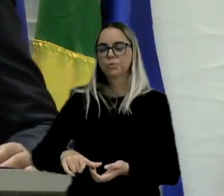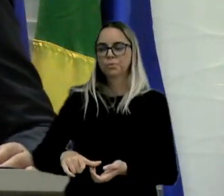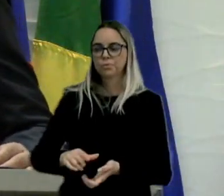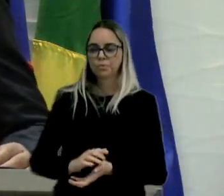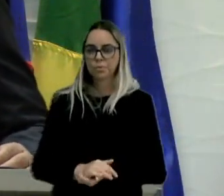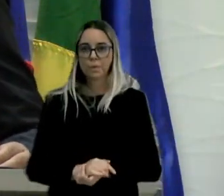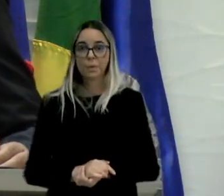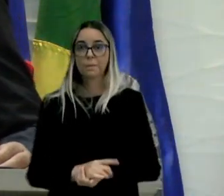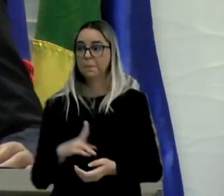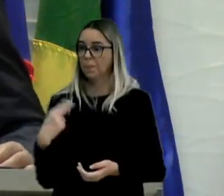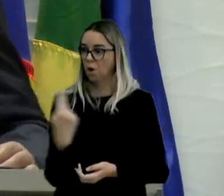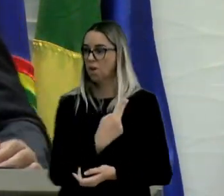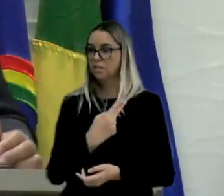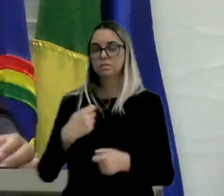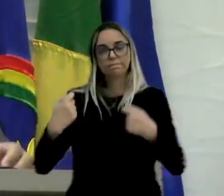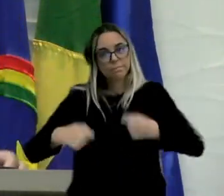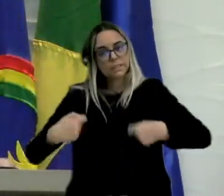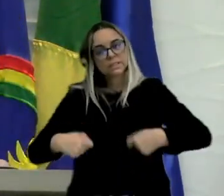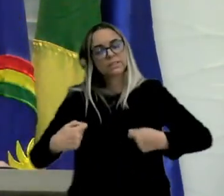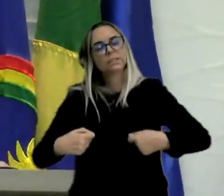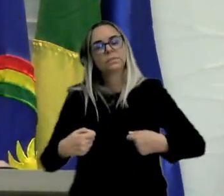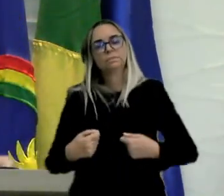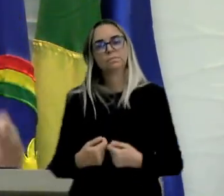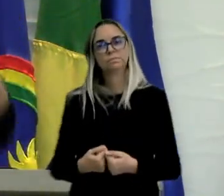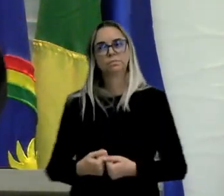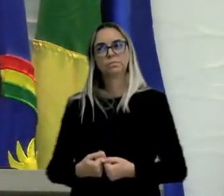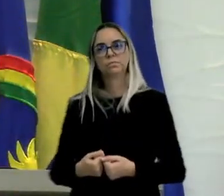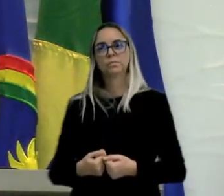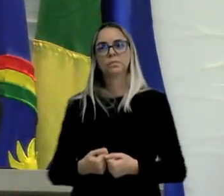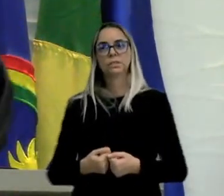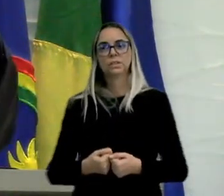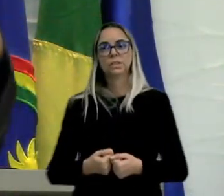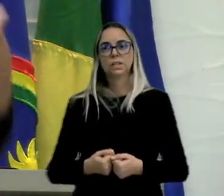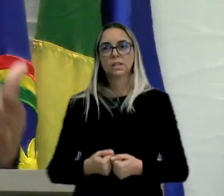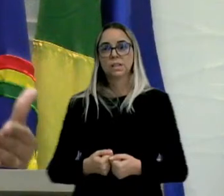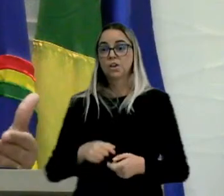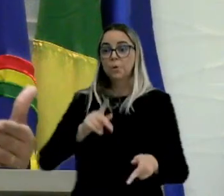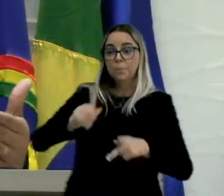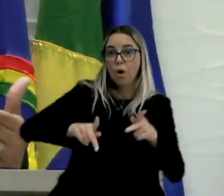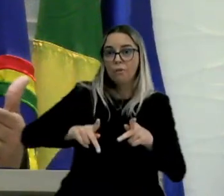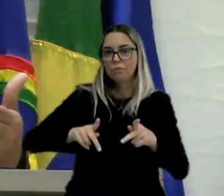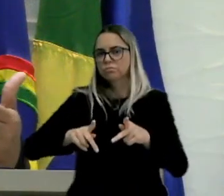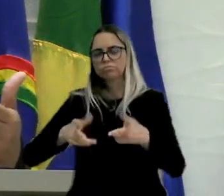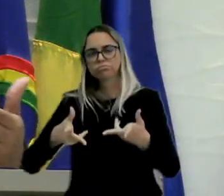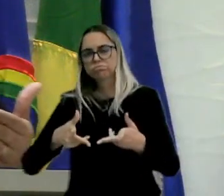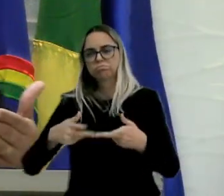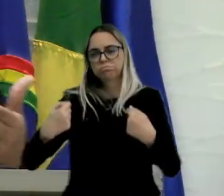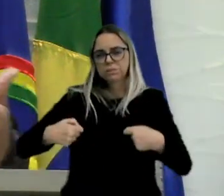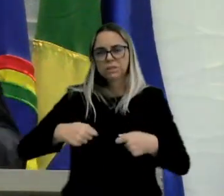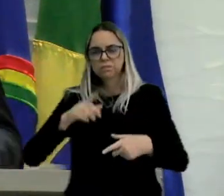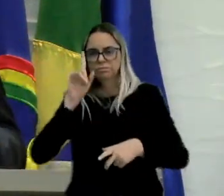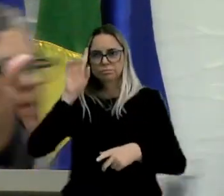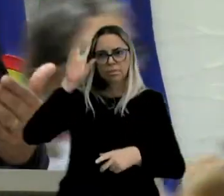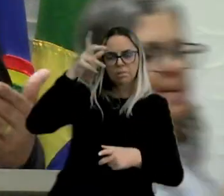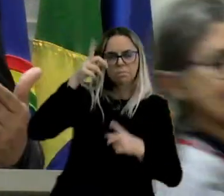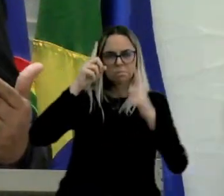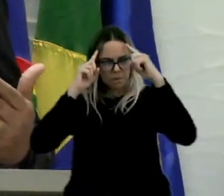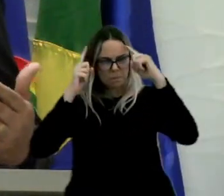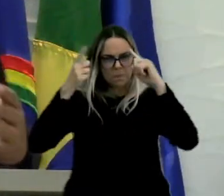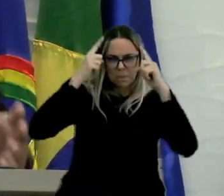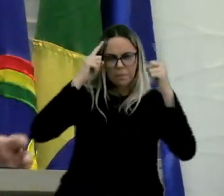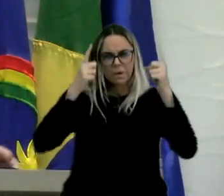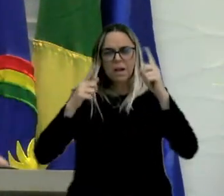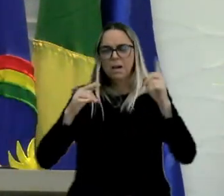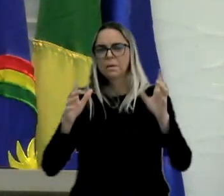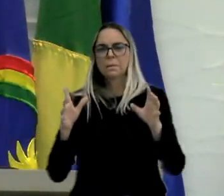nós precisamos que todo o povo de São Bento se mobilize porque chegou a hora de dar um basta